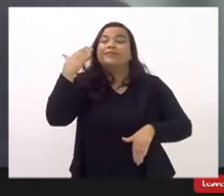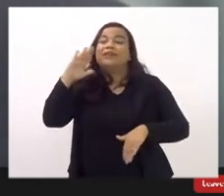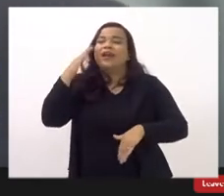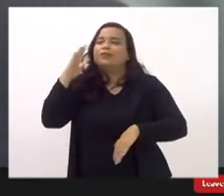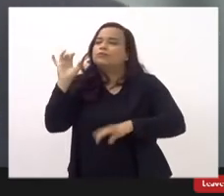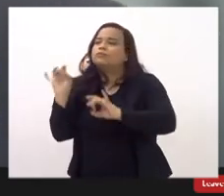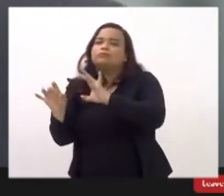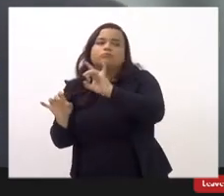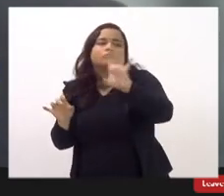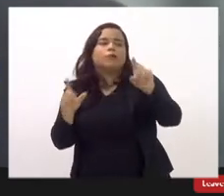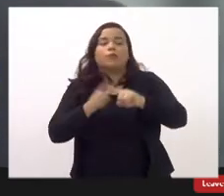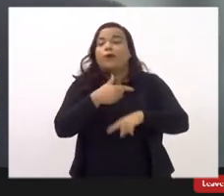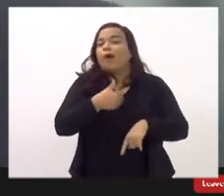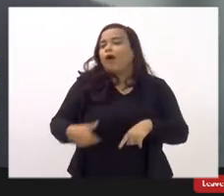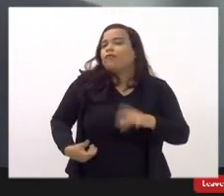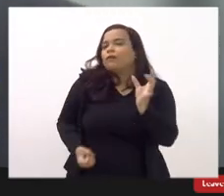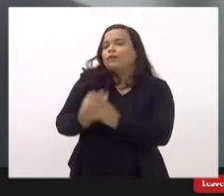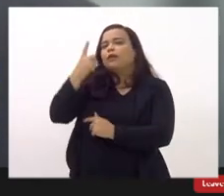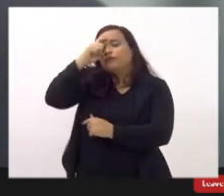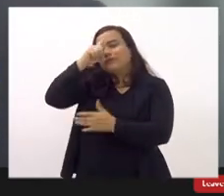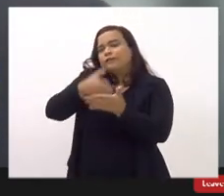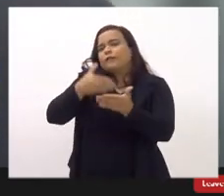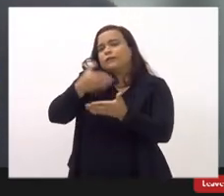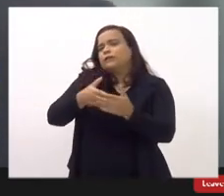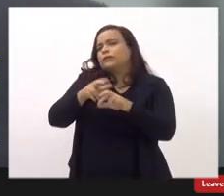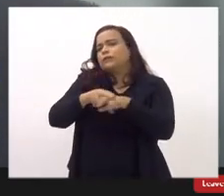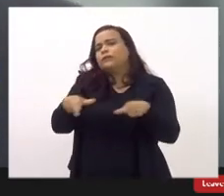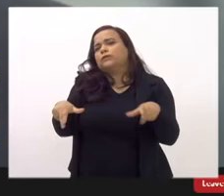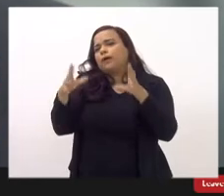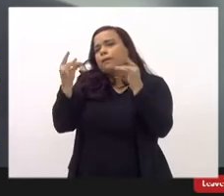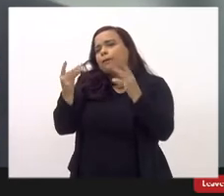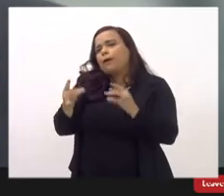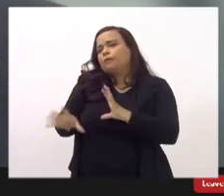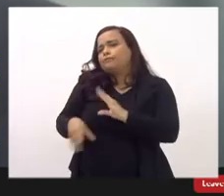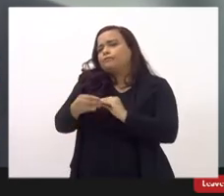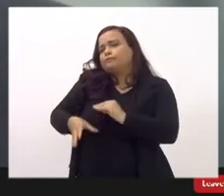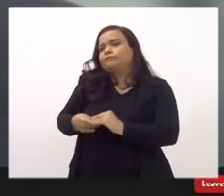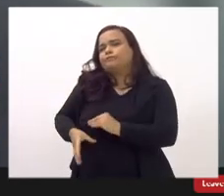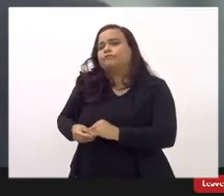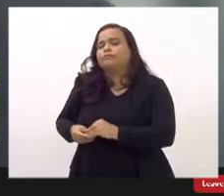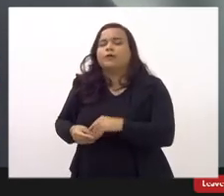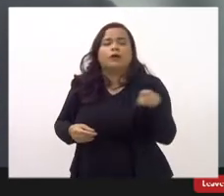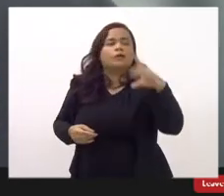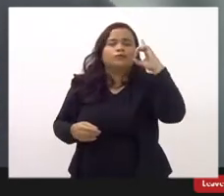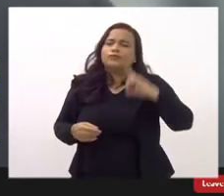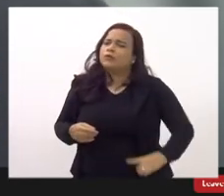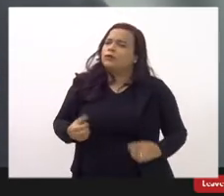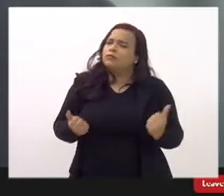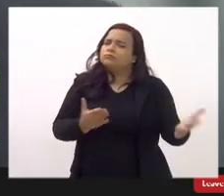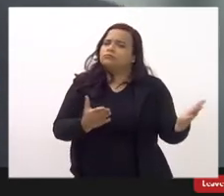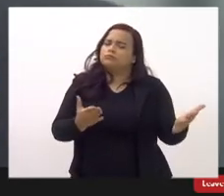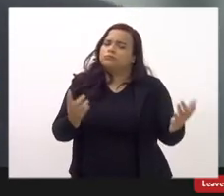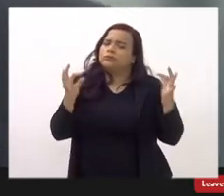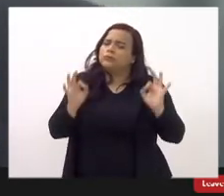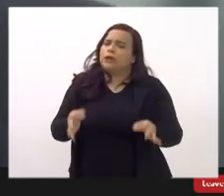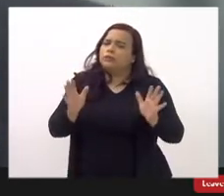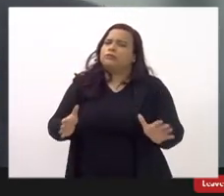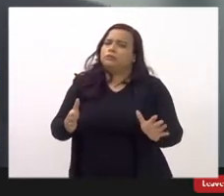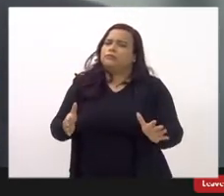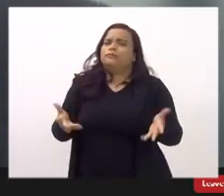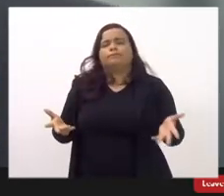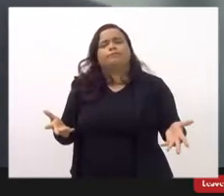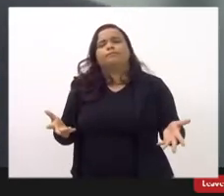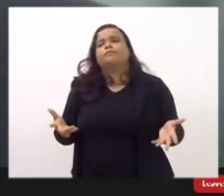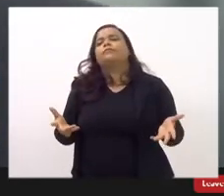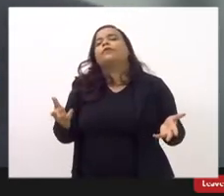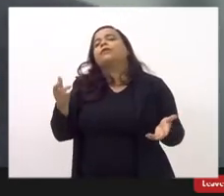né, criadas pelo governo em implementar no plano dos fatos esse direito que já era consagrado. E, portanto,